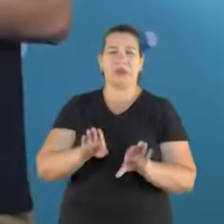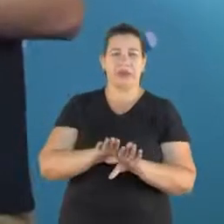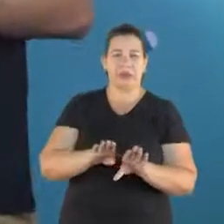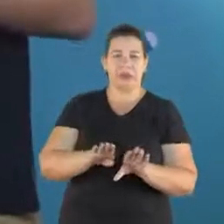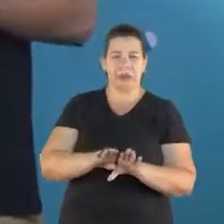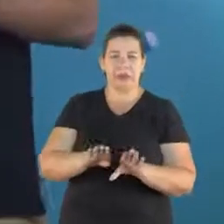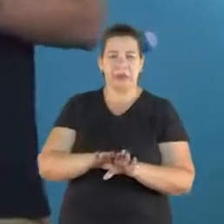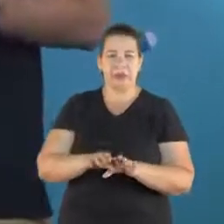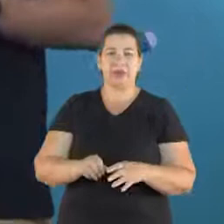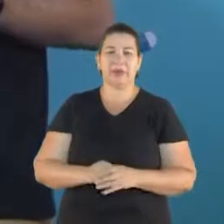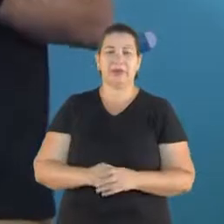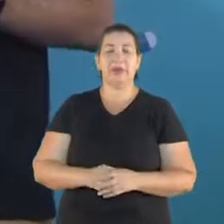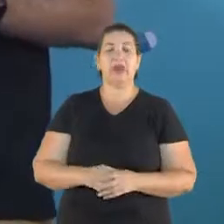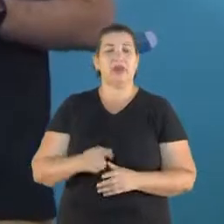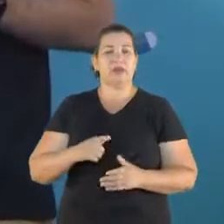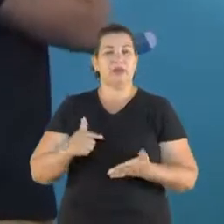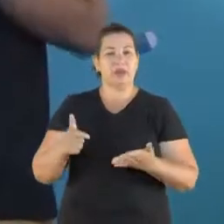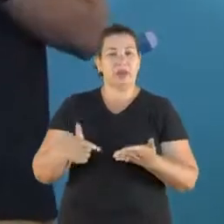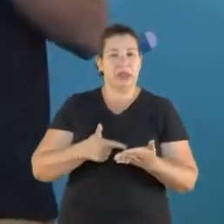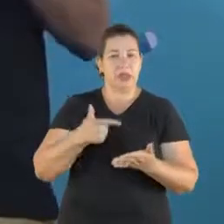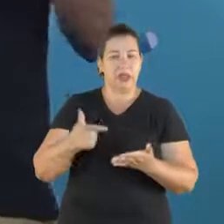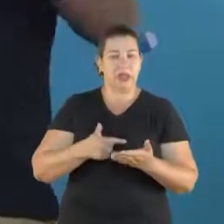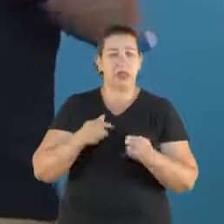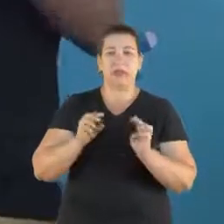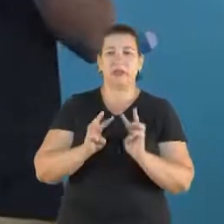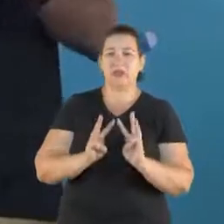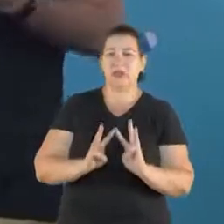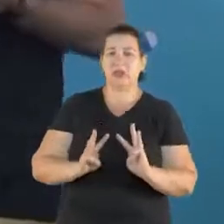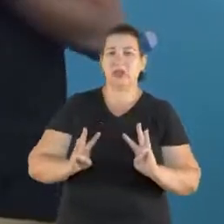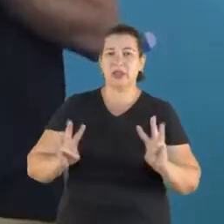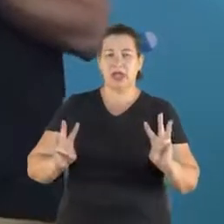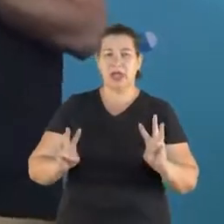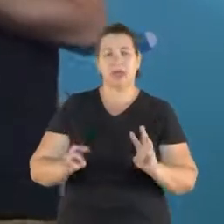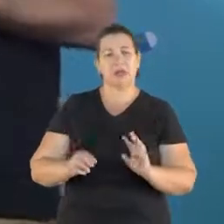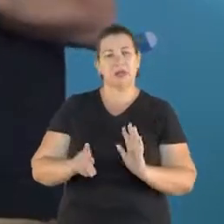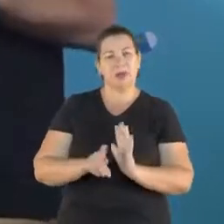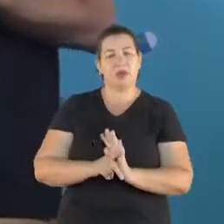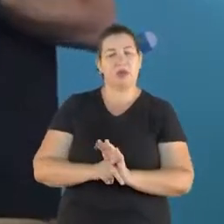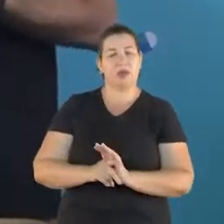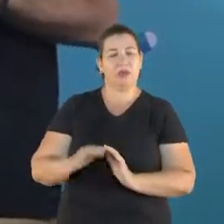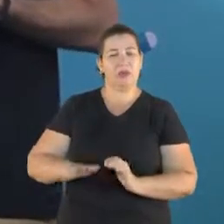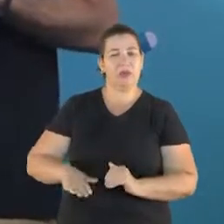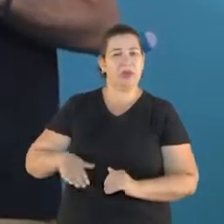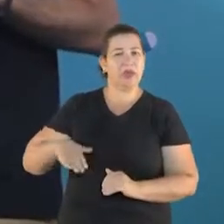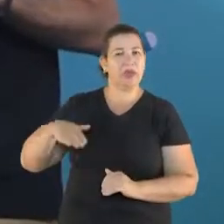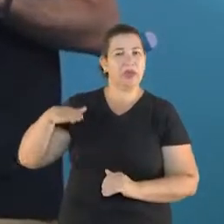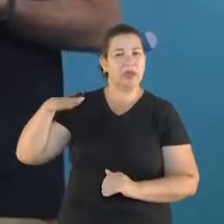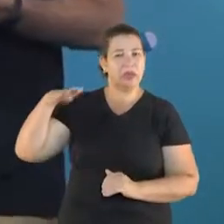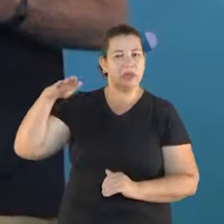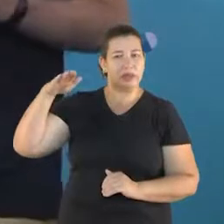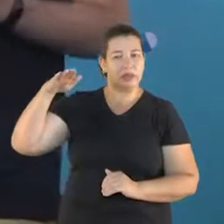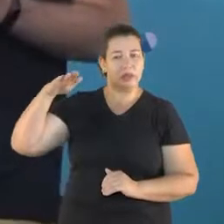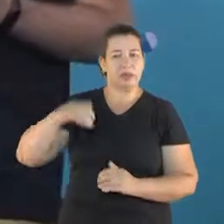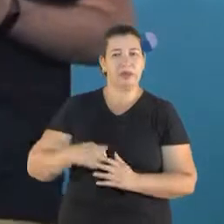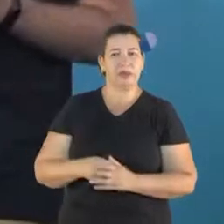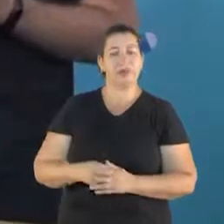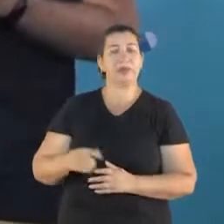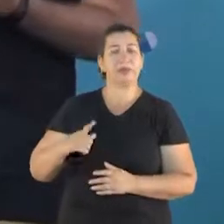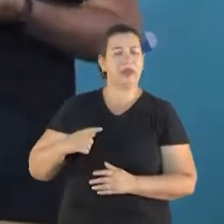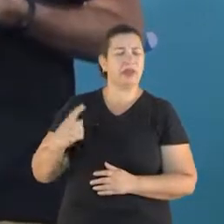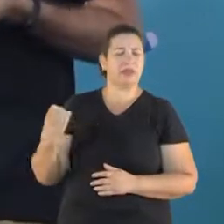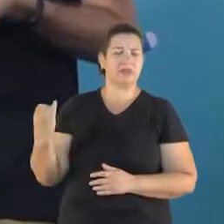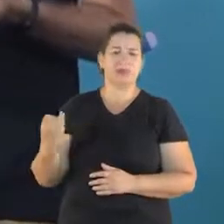somatotrofina. Mas geralmente você vai encontrar, falando em algum site ou algum livro, hormônio do crescimento, como denominação. Esse hormônio ele tem um